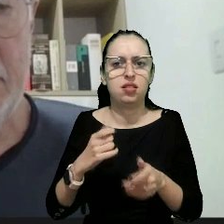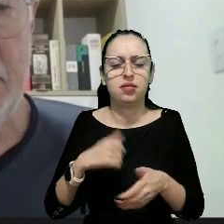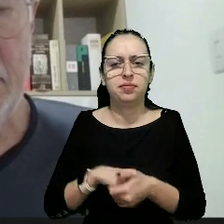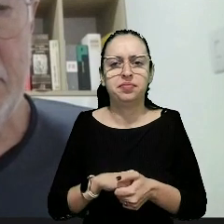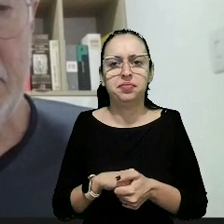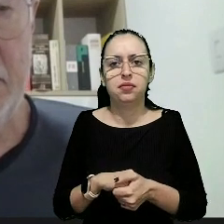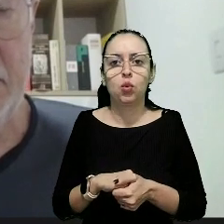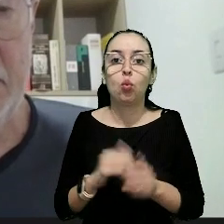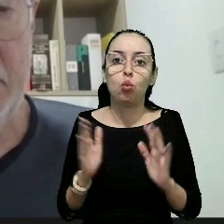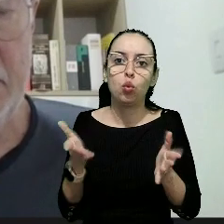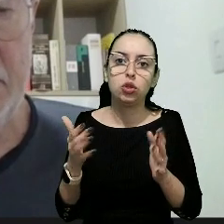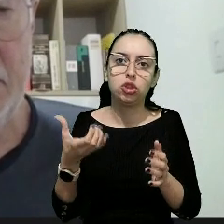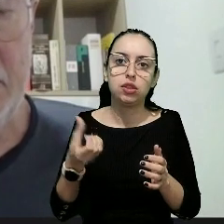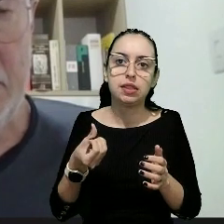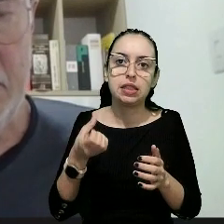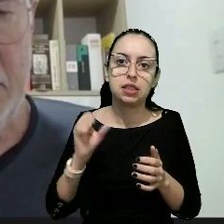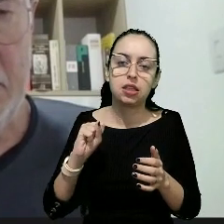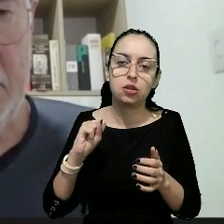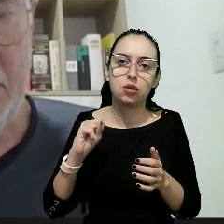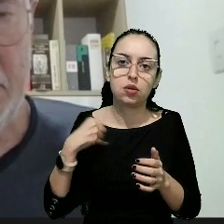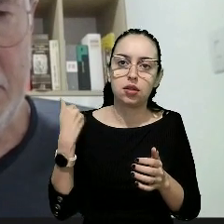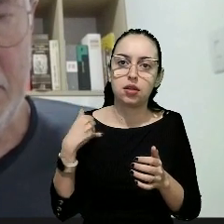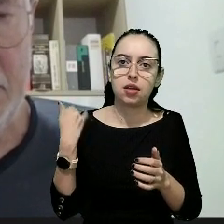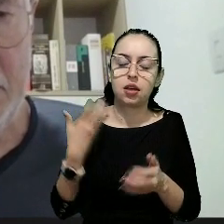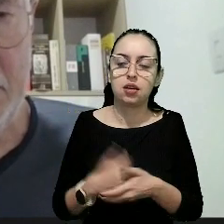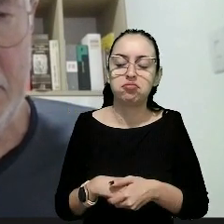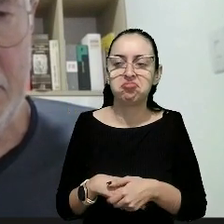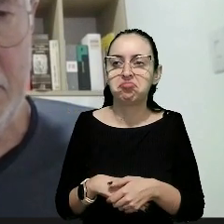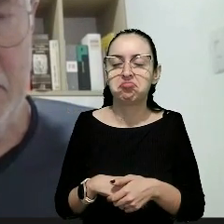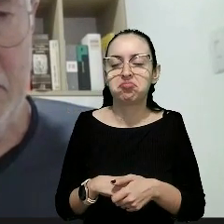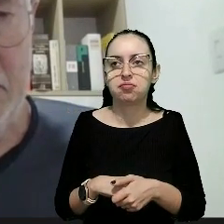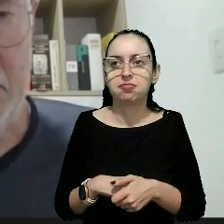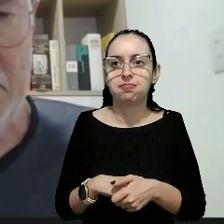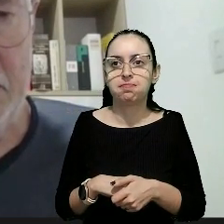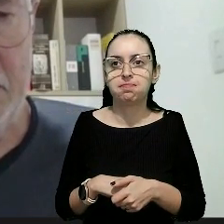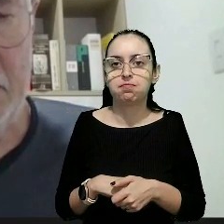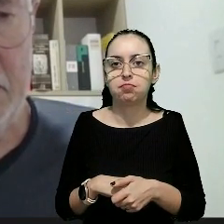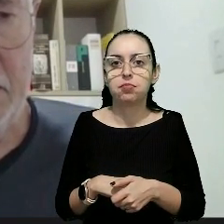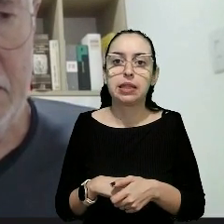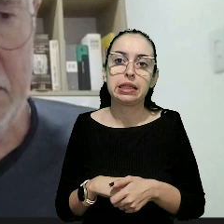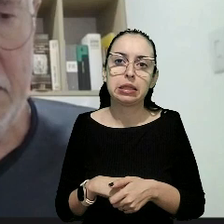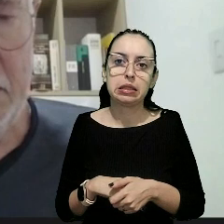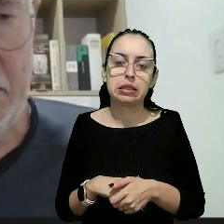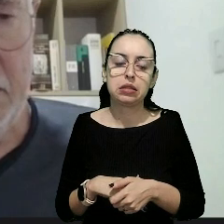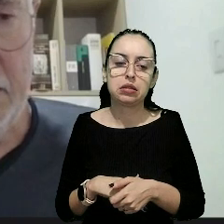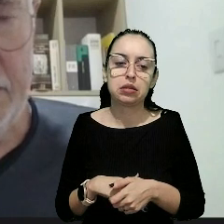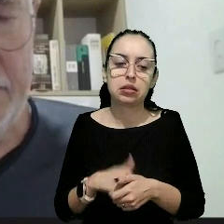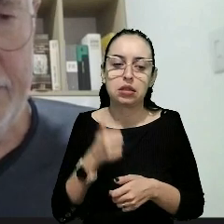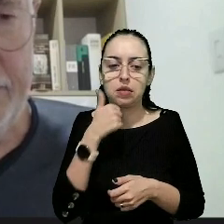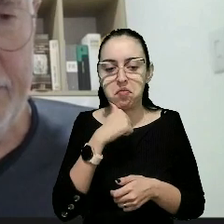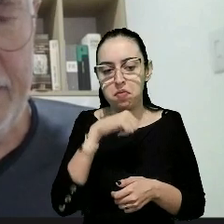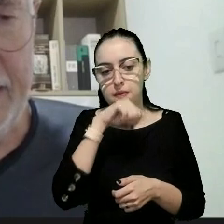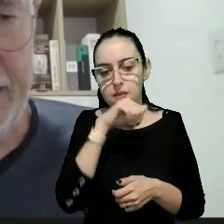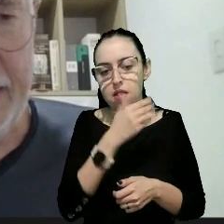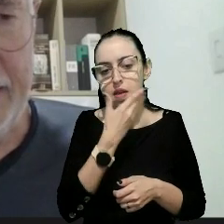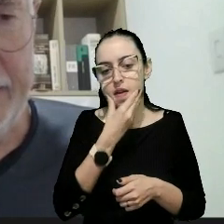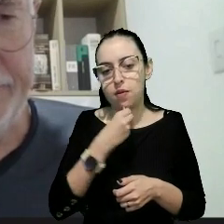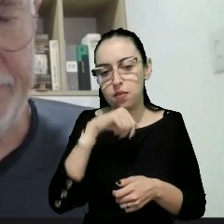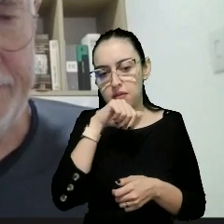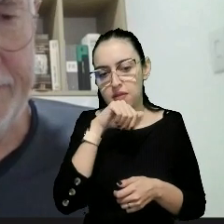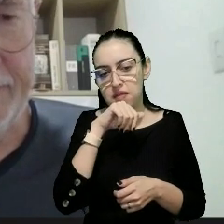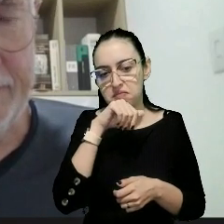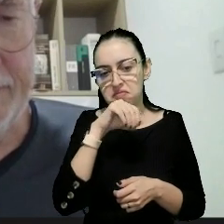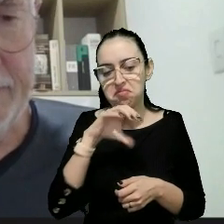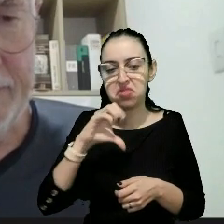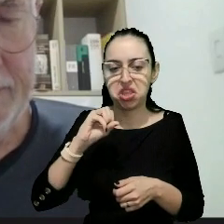grosseria os pais, né? Hoje com 68, sei lá, teria, meu pai e minha